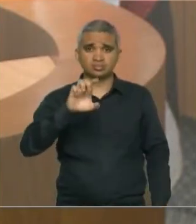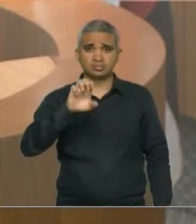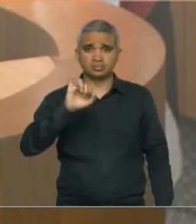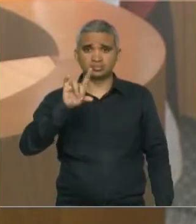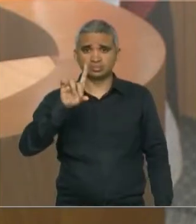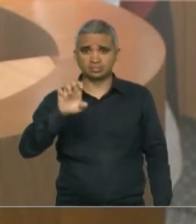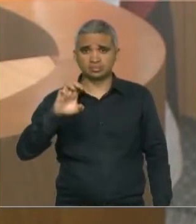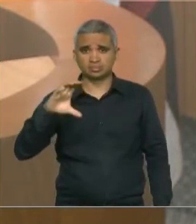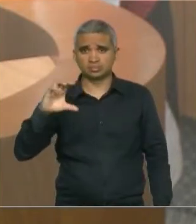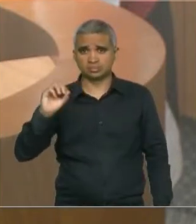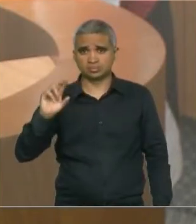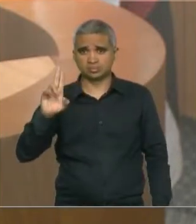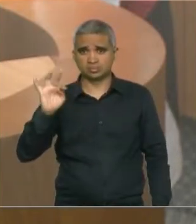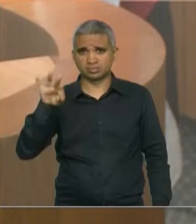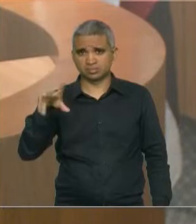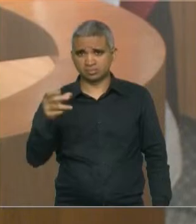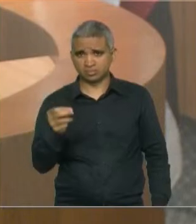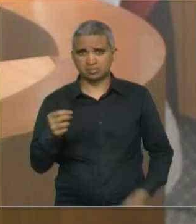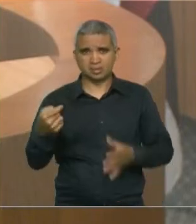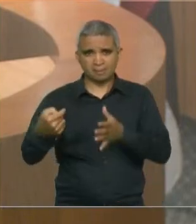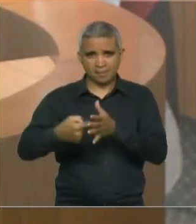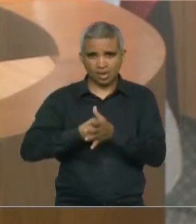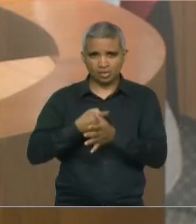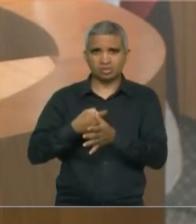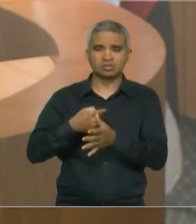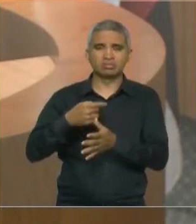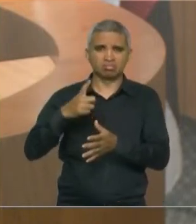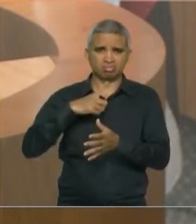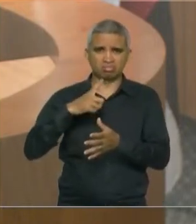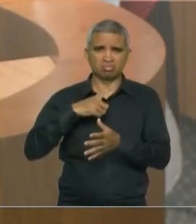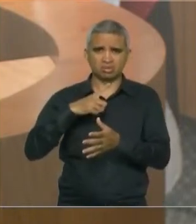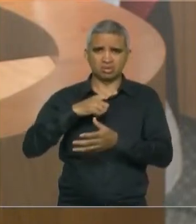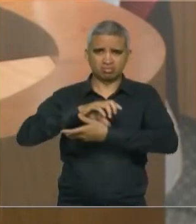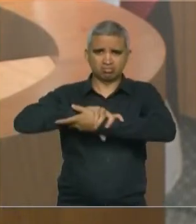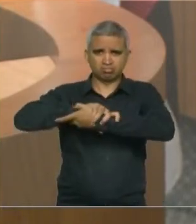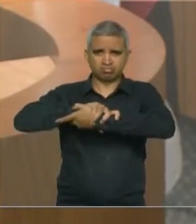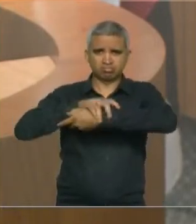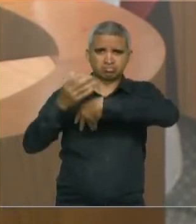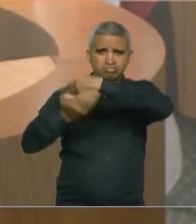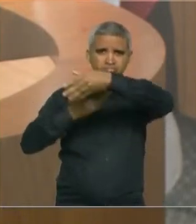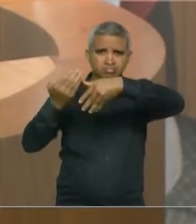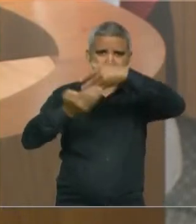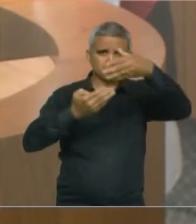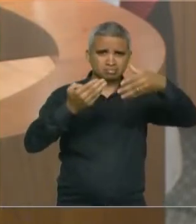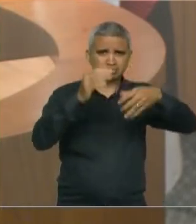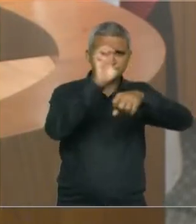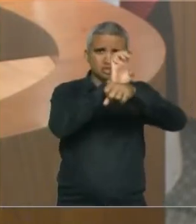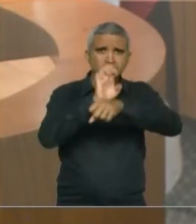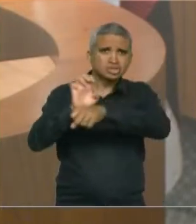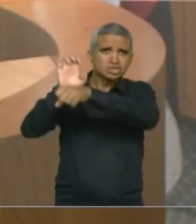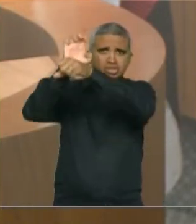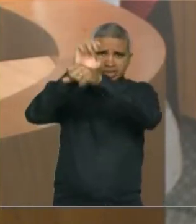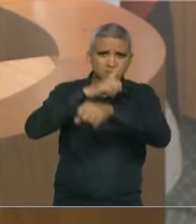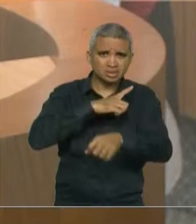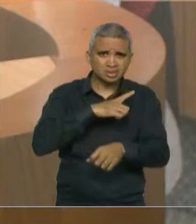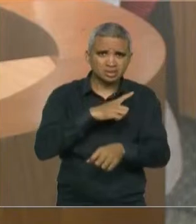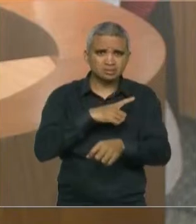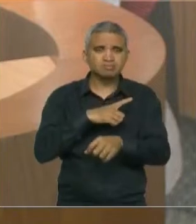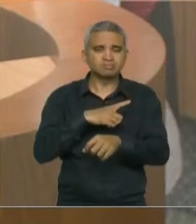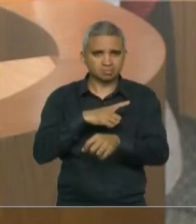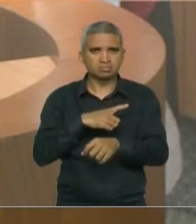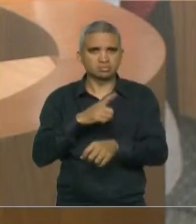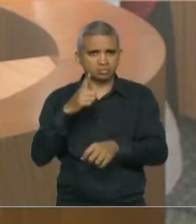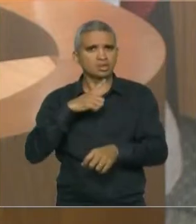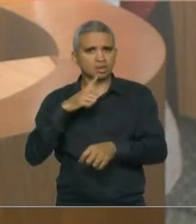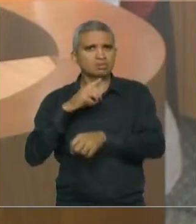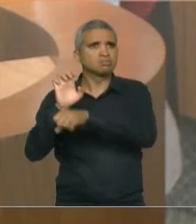vários consórcios em praticamente todos os estados brasileiros. Mas a nossa realidade do Nordeste, nós somos mais parecidos com a realidade do Ceará e